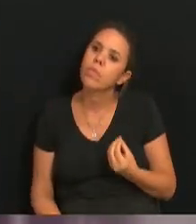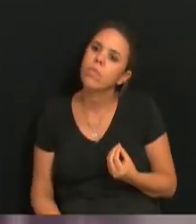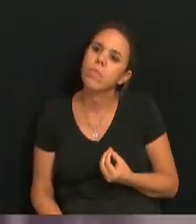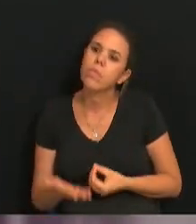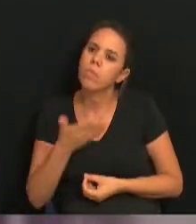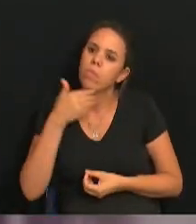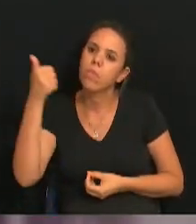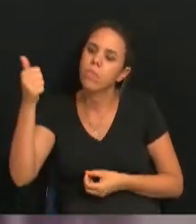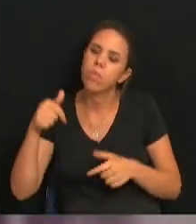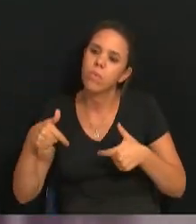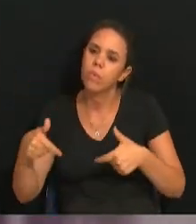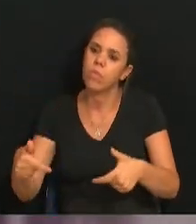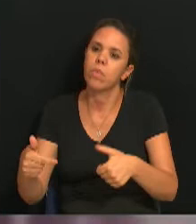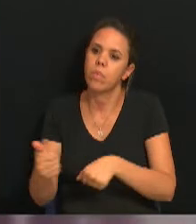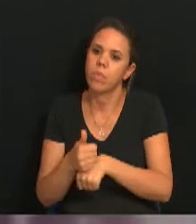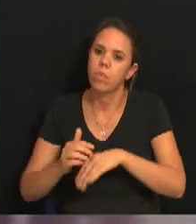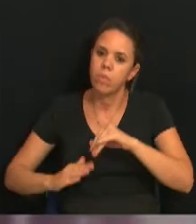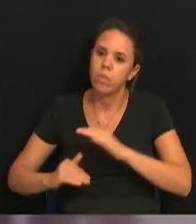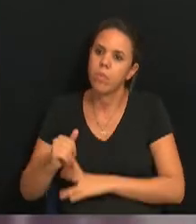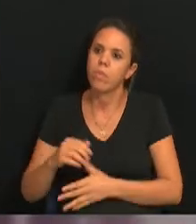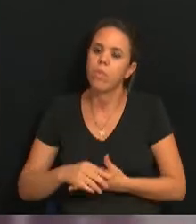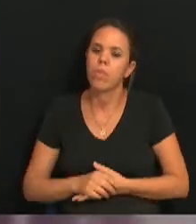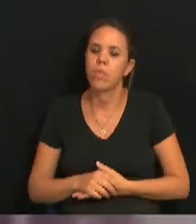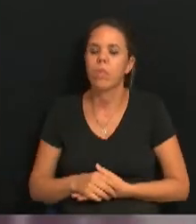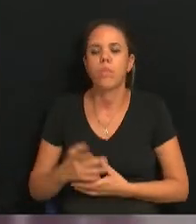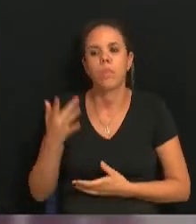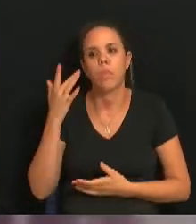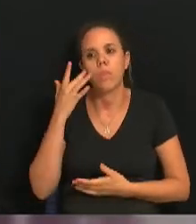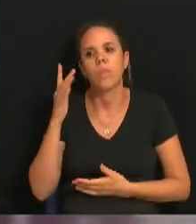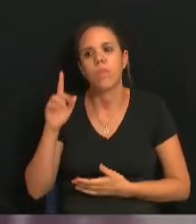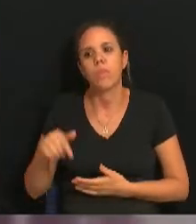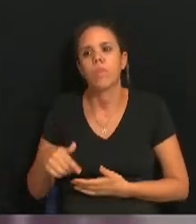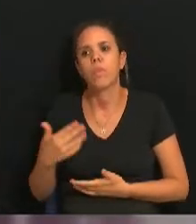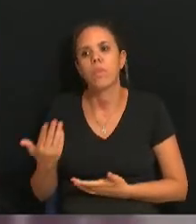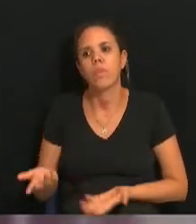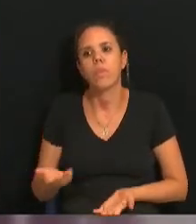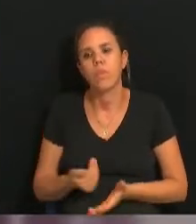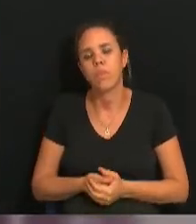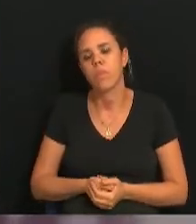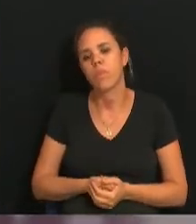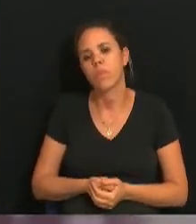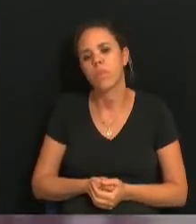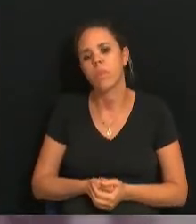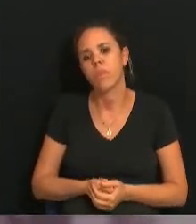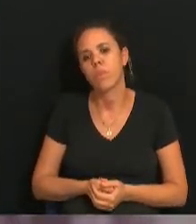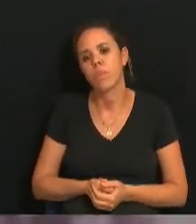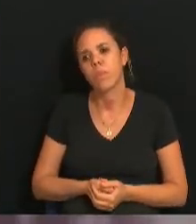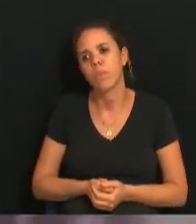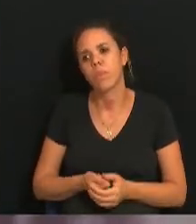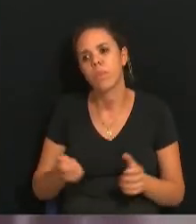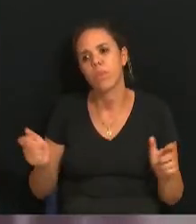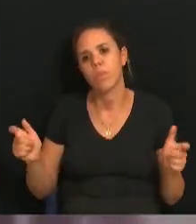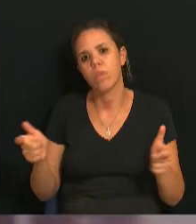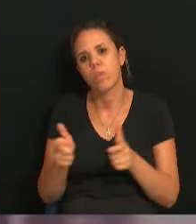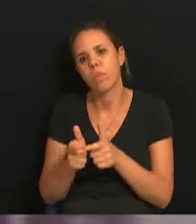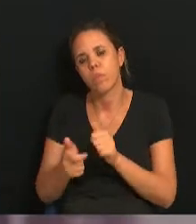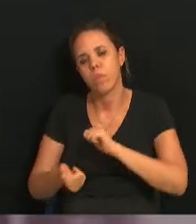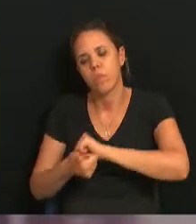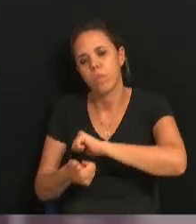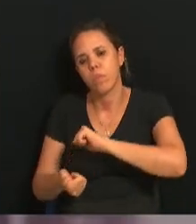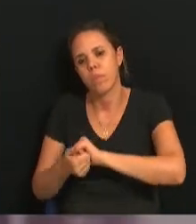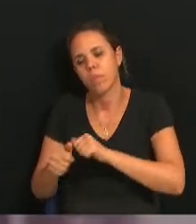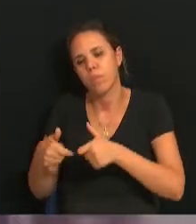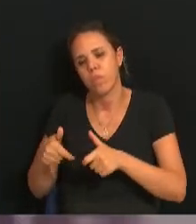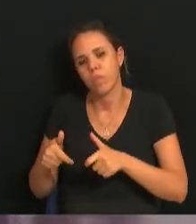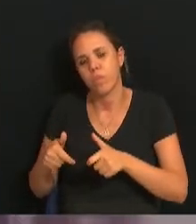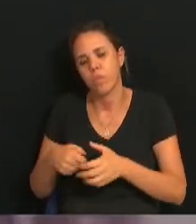também a atuação desses profissionais, né? Acho que a precarização, ela acaba diminuindo a qualidade do trabalho de todo